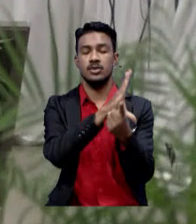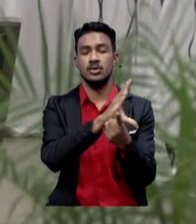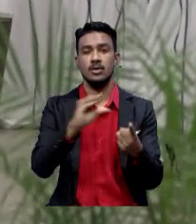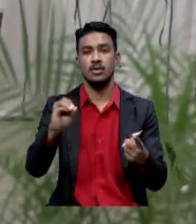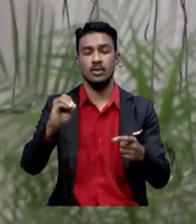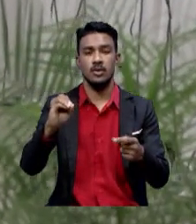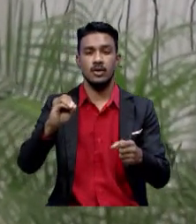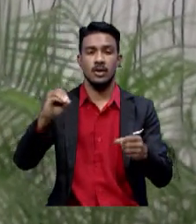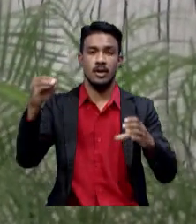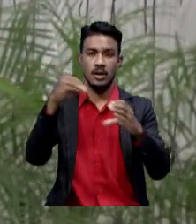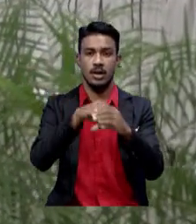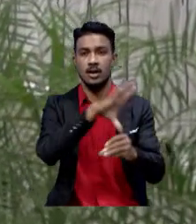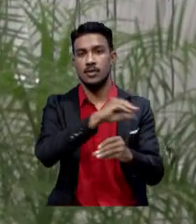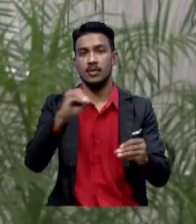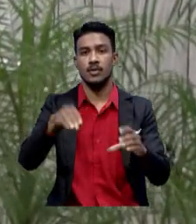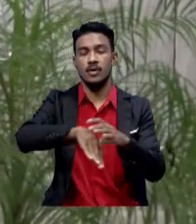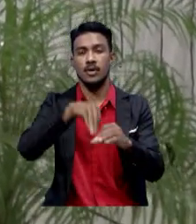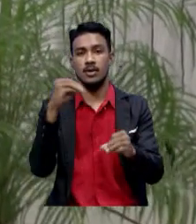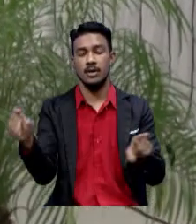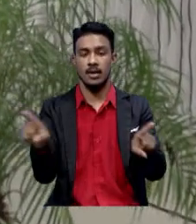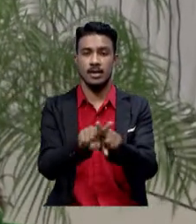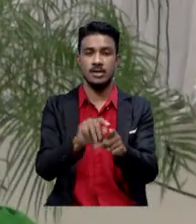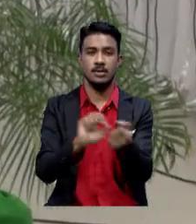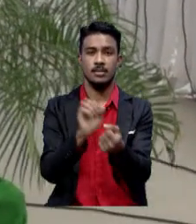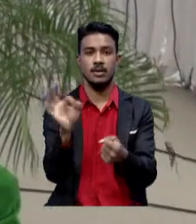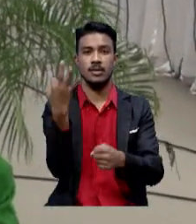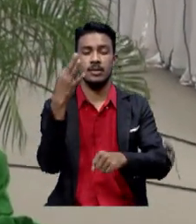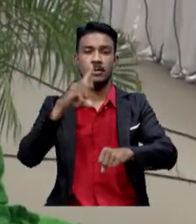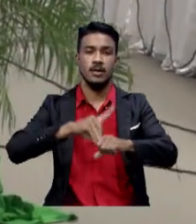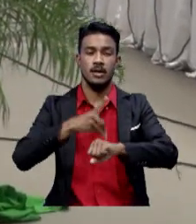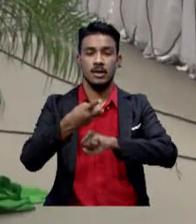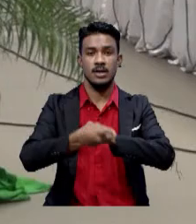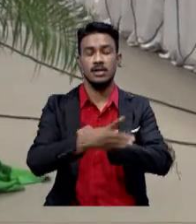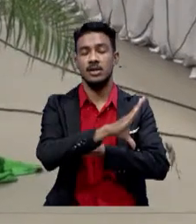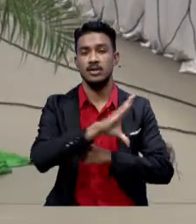no externa, anessa pandemia, desastre natural, crise